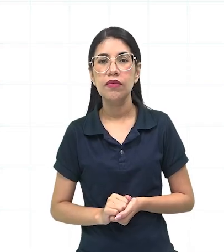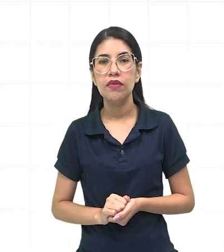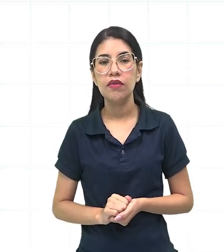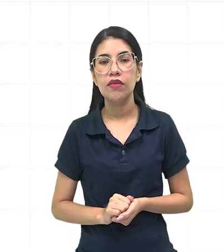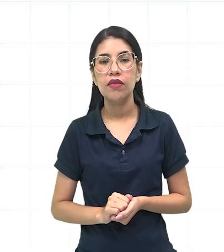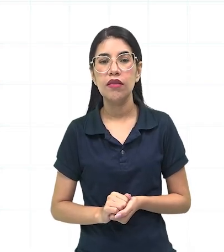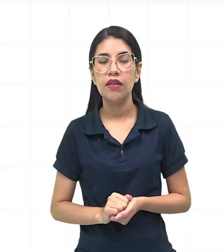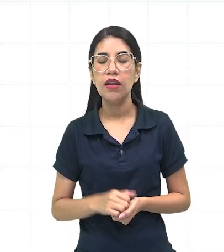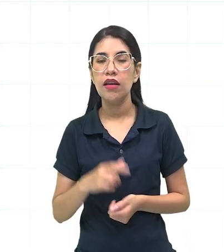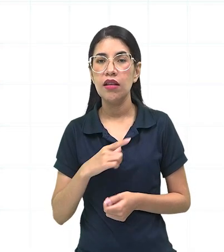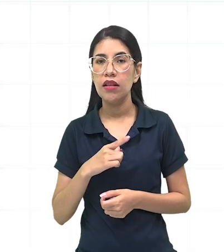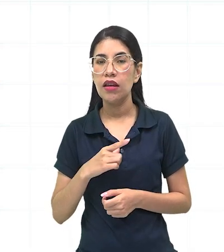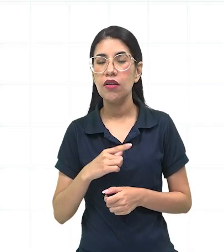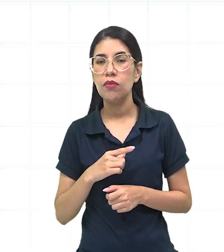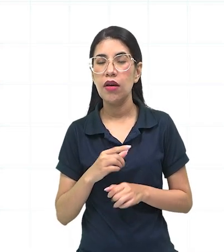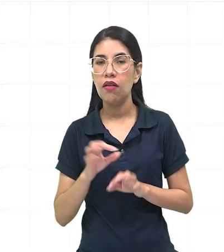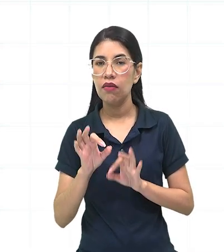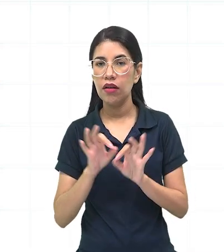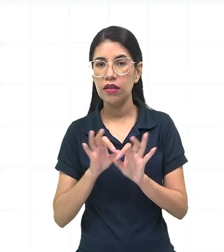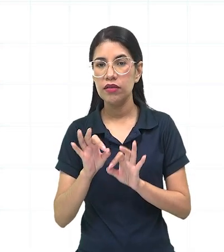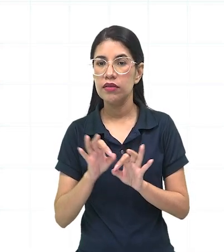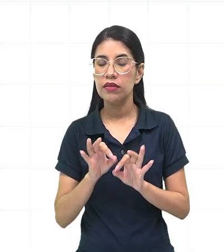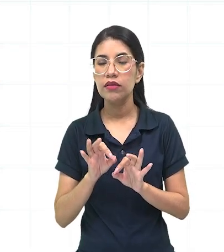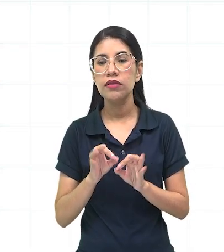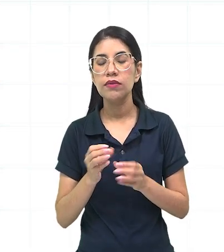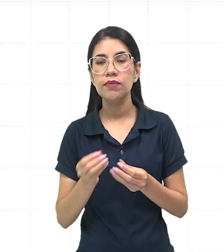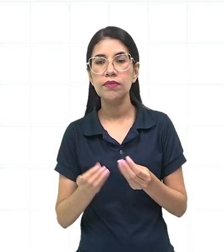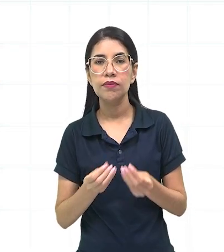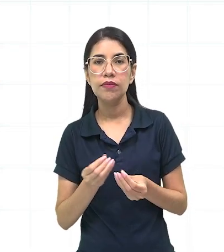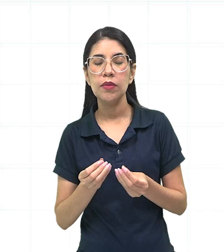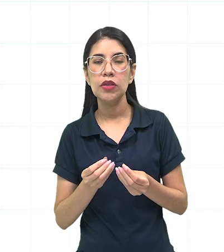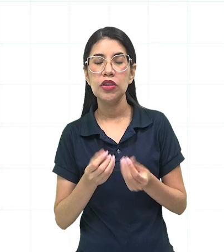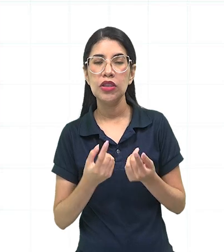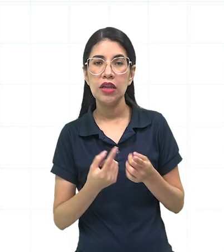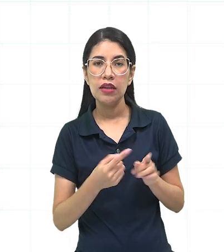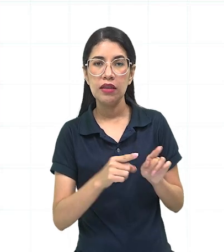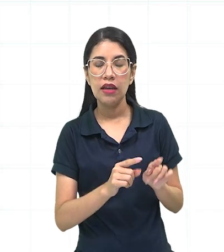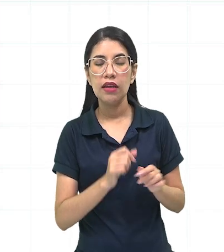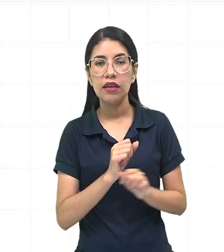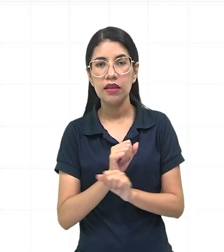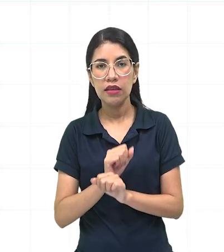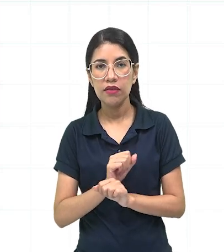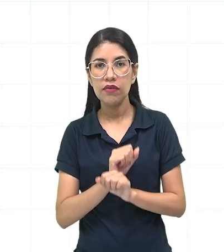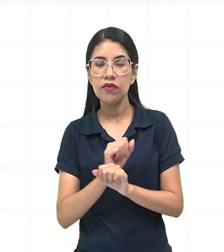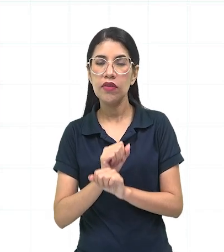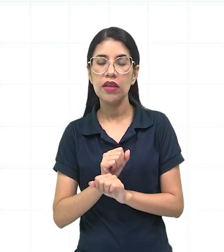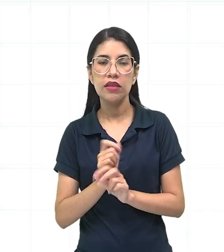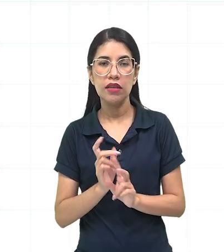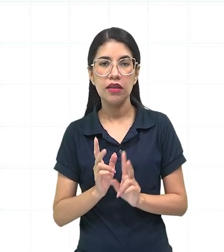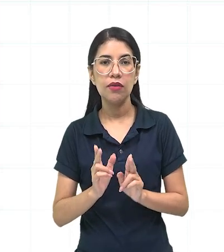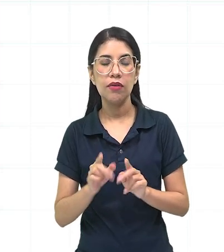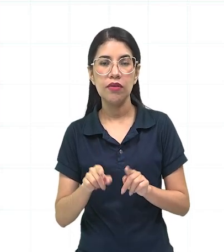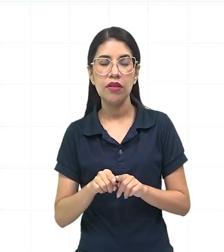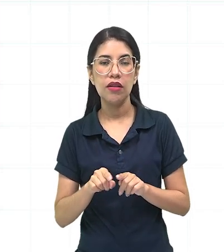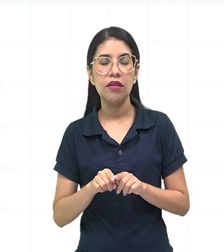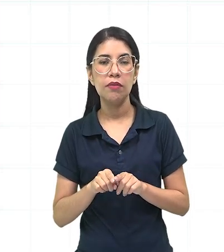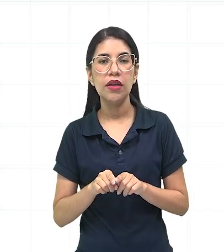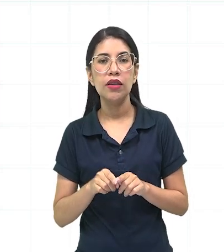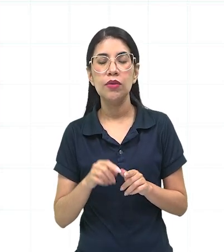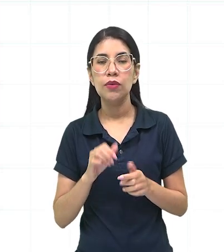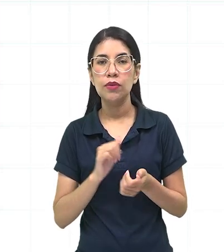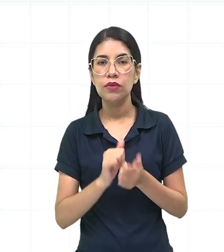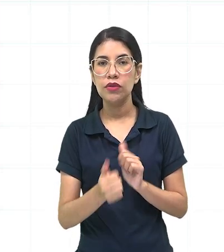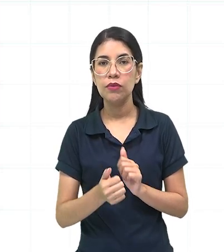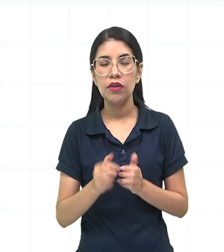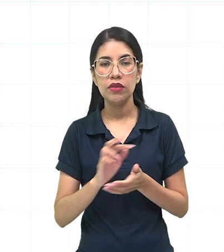possui uma estrutura funcional do ataque e defesa, tá bom? É a mesma estrutura funcional lá dos